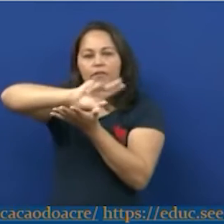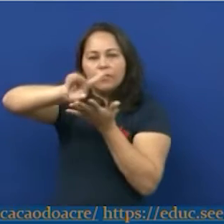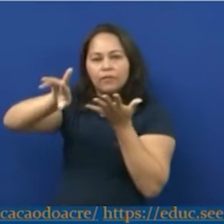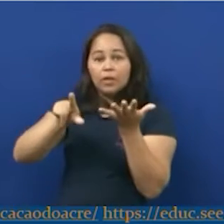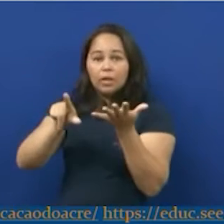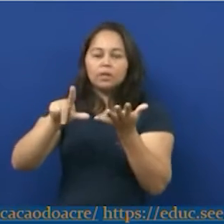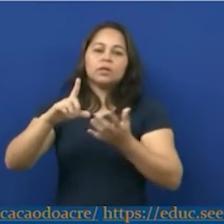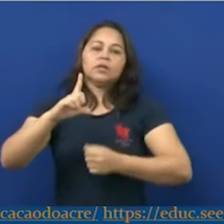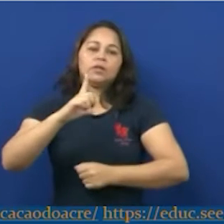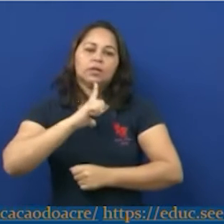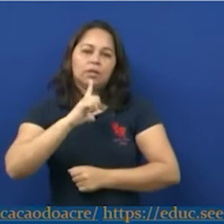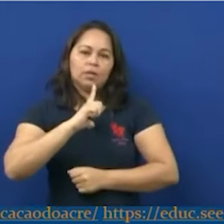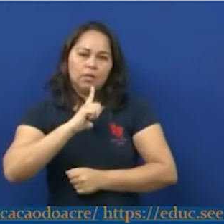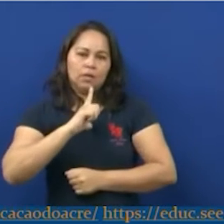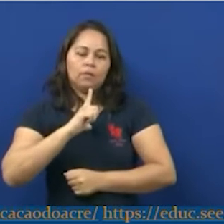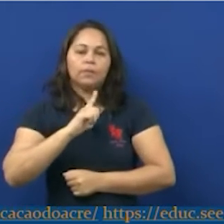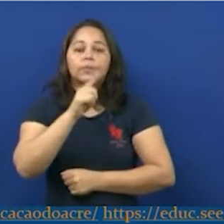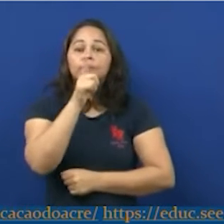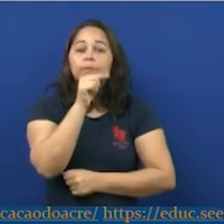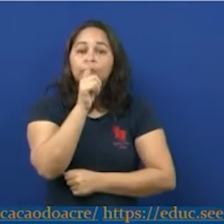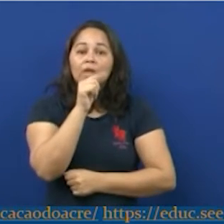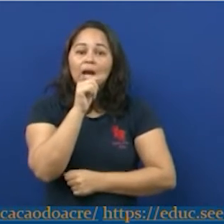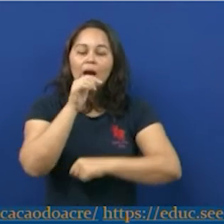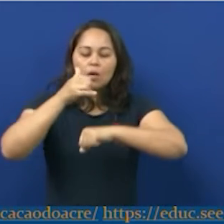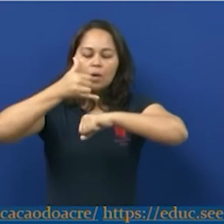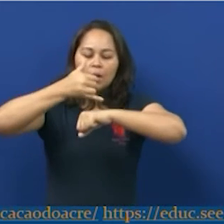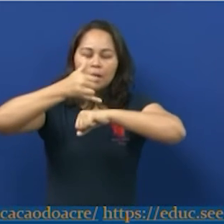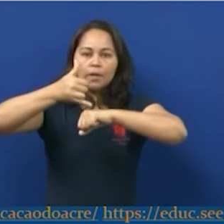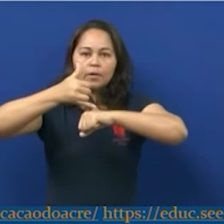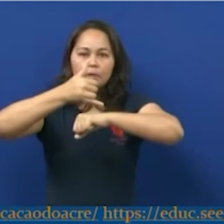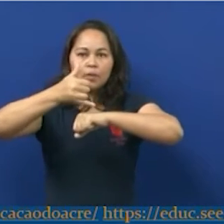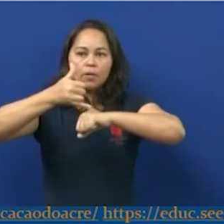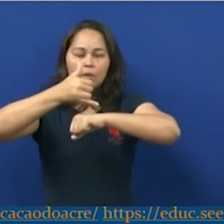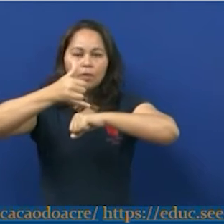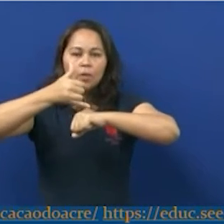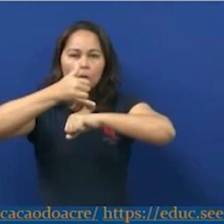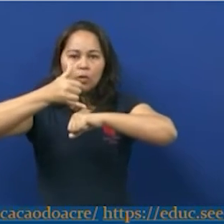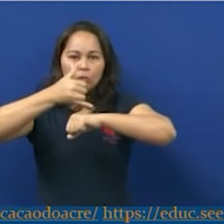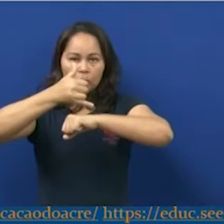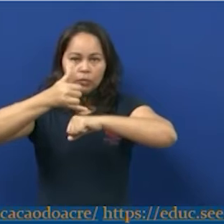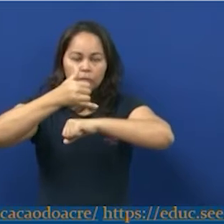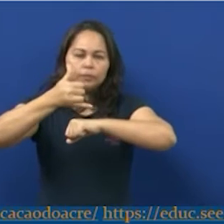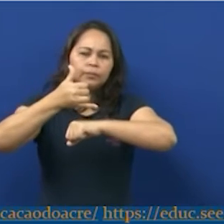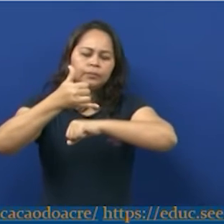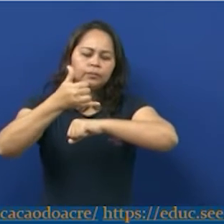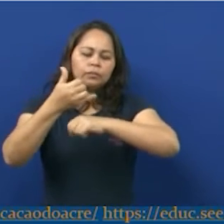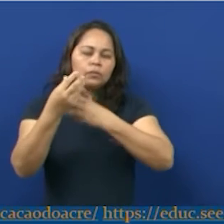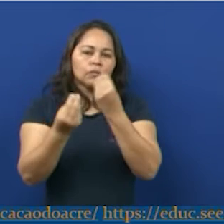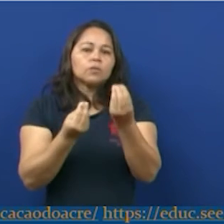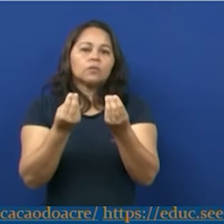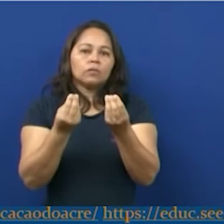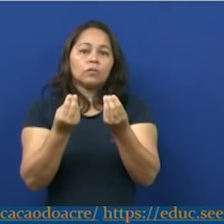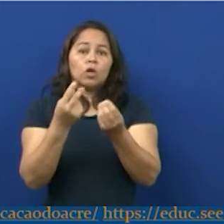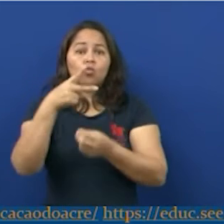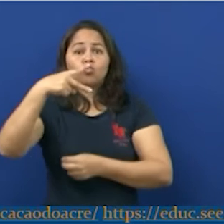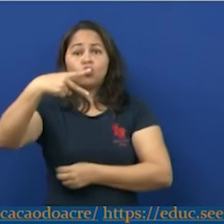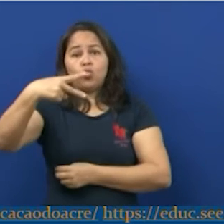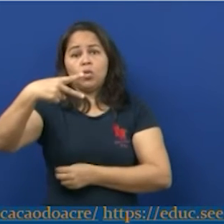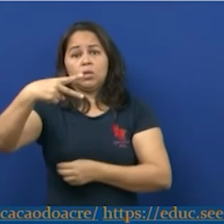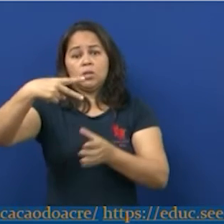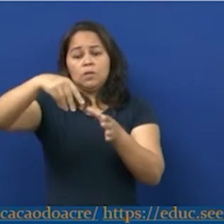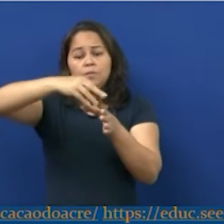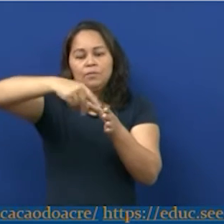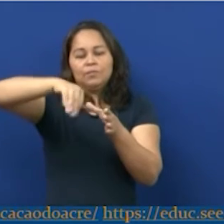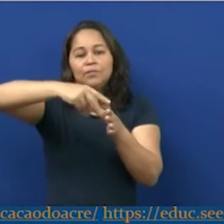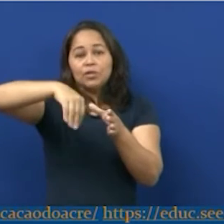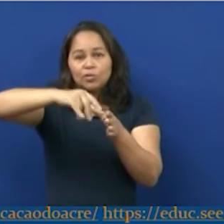temos água e óleo. Nós temos água e óleo é uma mistura heterogênea líquida. Como